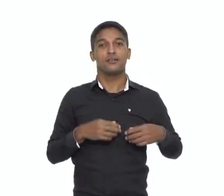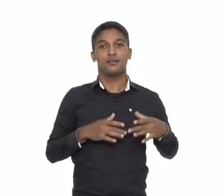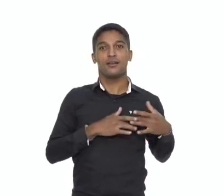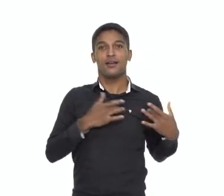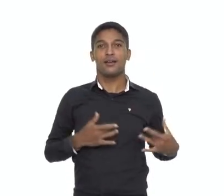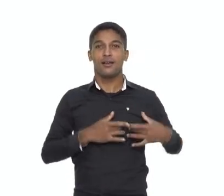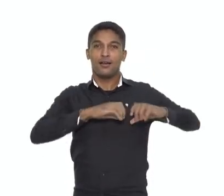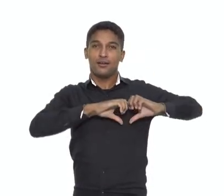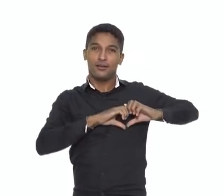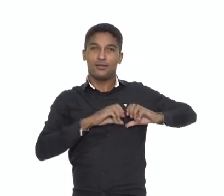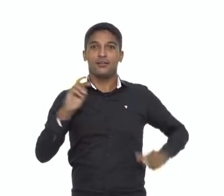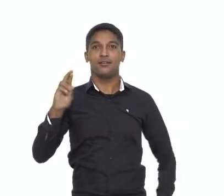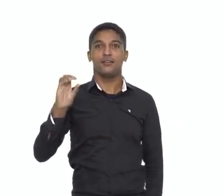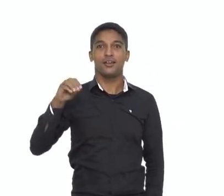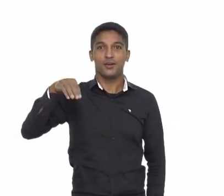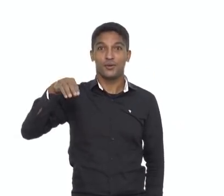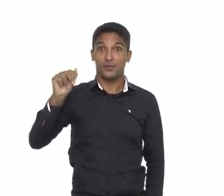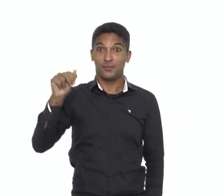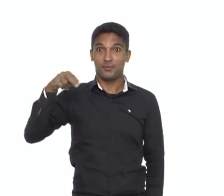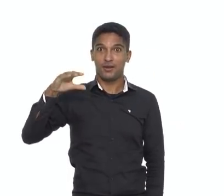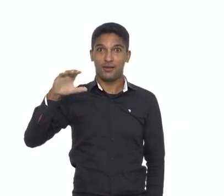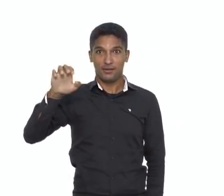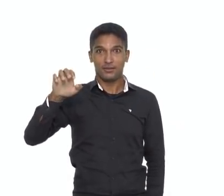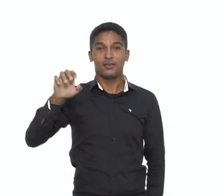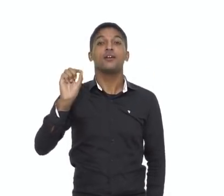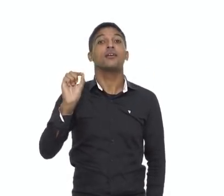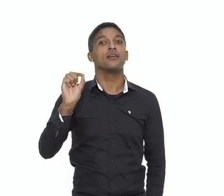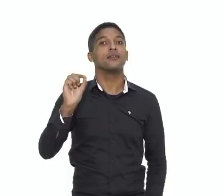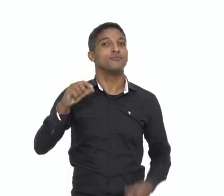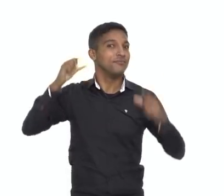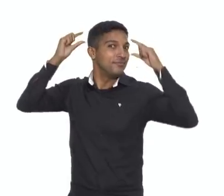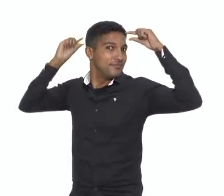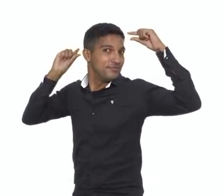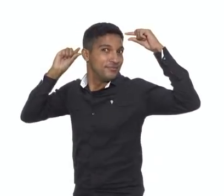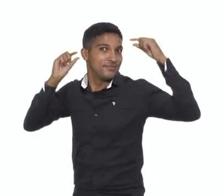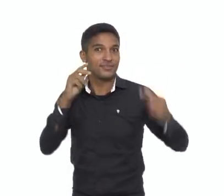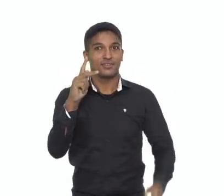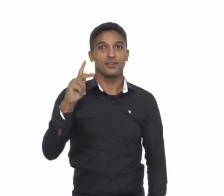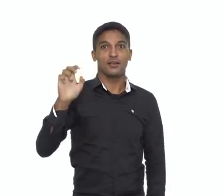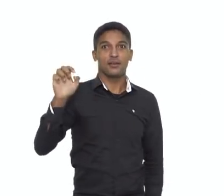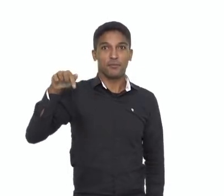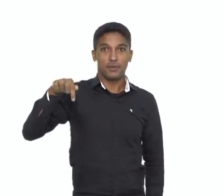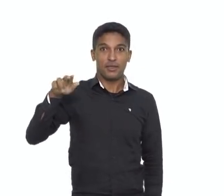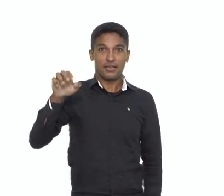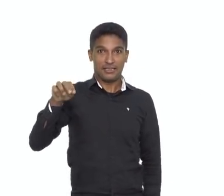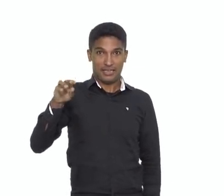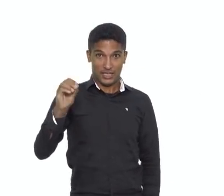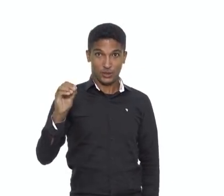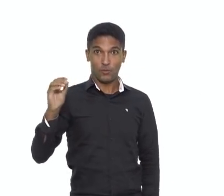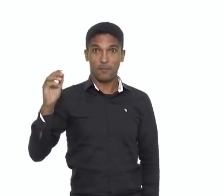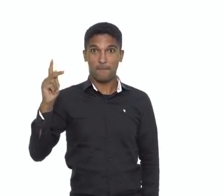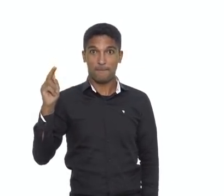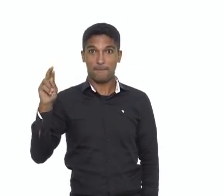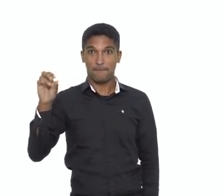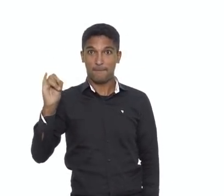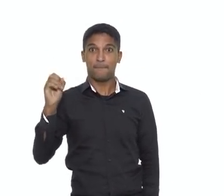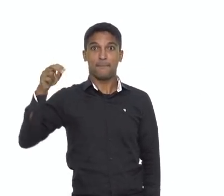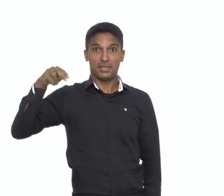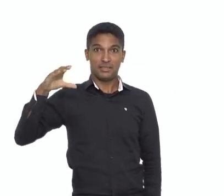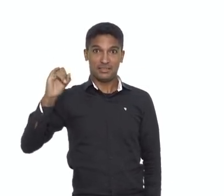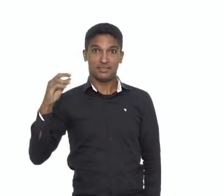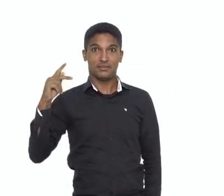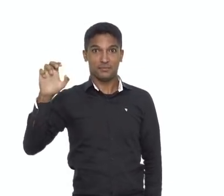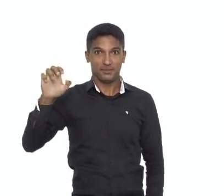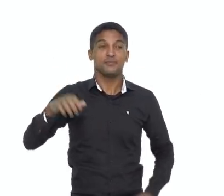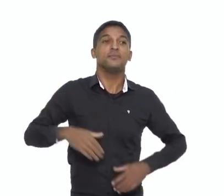romance, e em específico o romance O Pequeno Príncipe, do Saint-Exupéry. Aqui, então, hoje